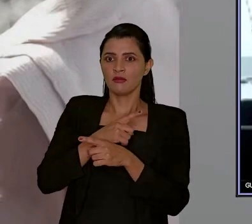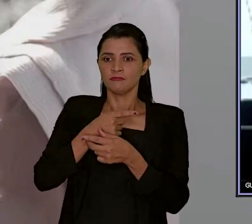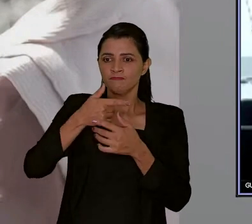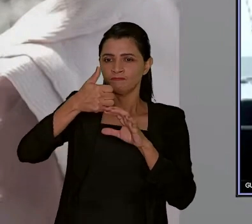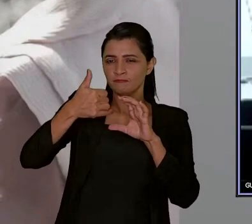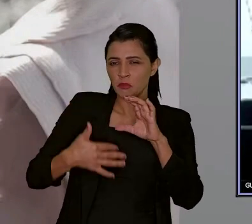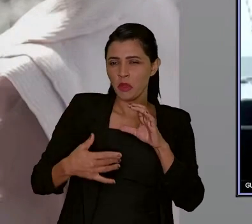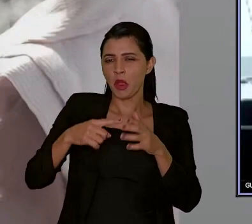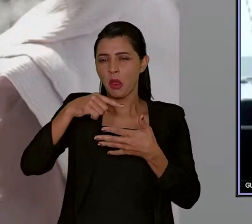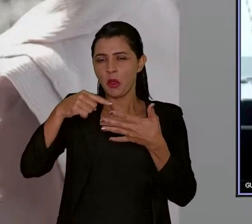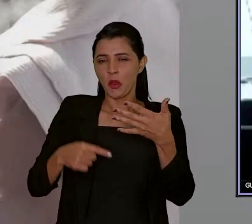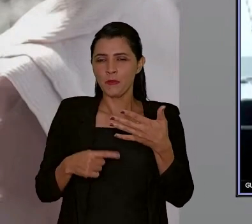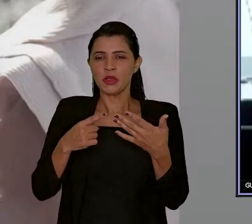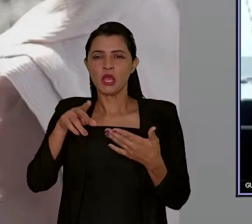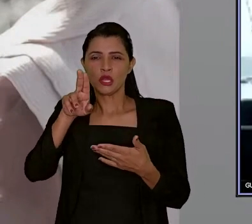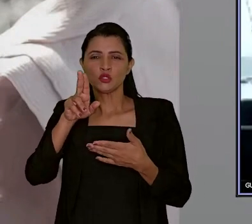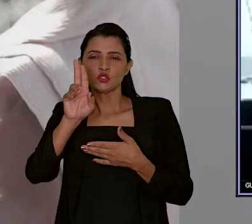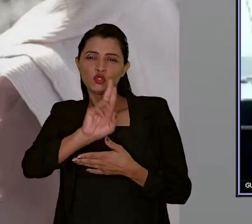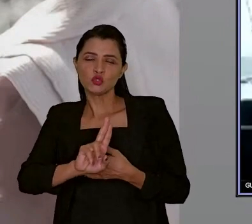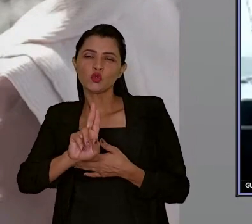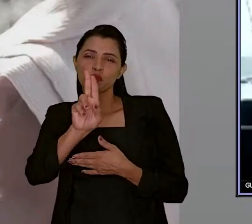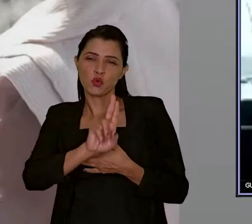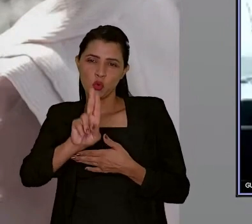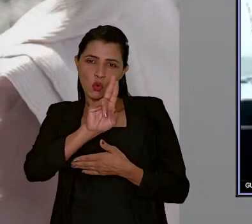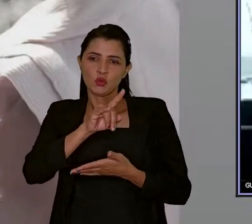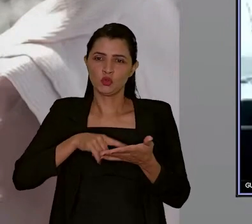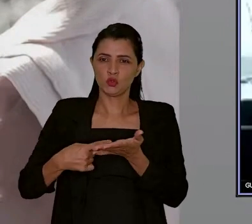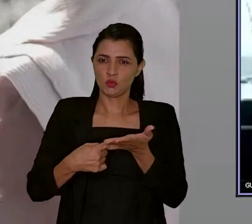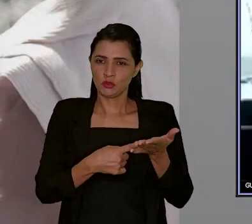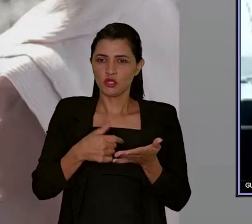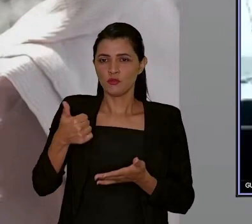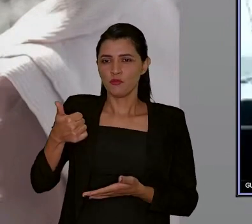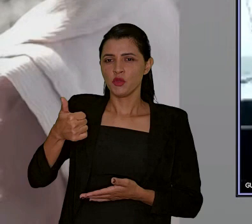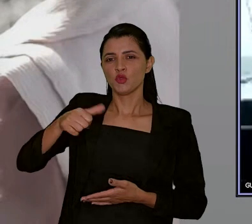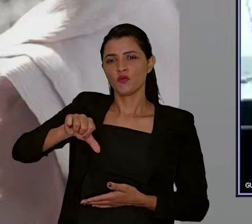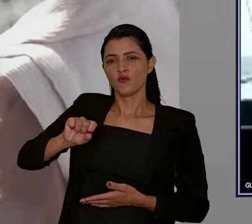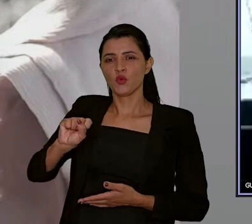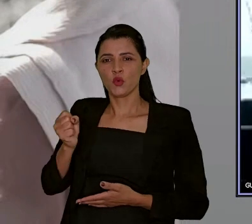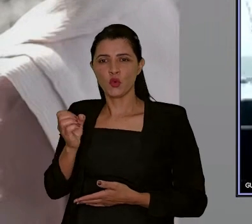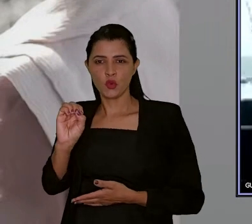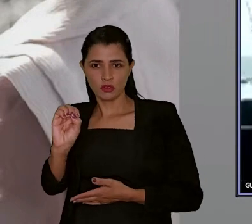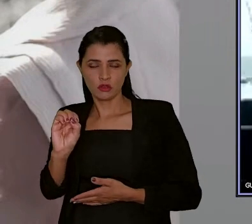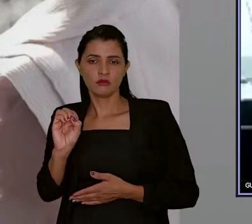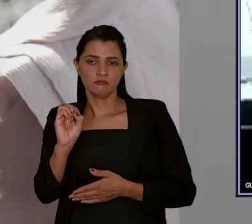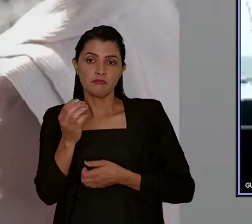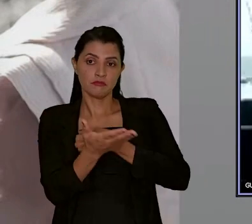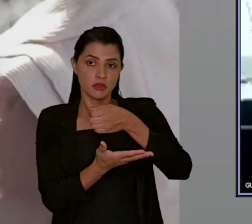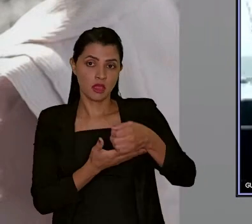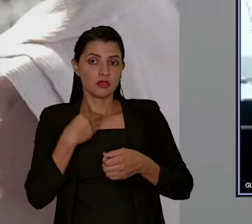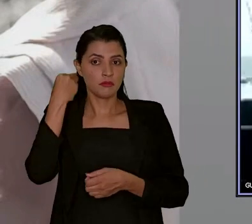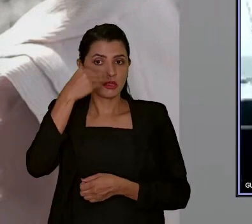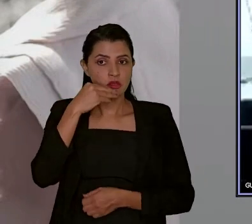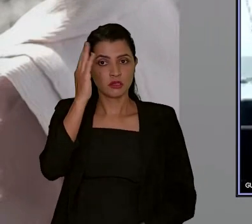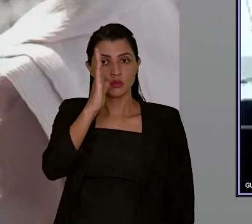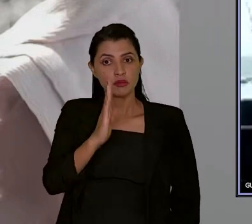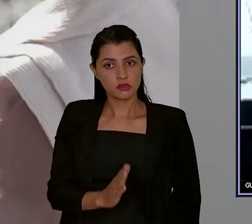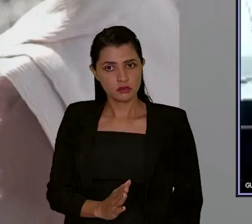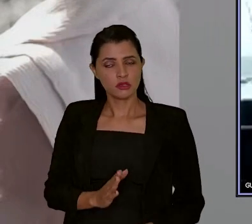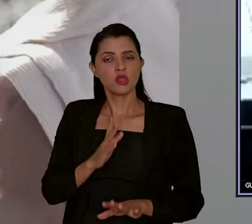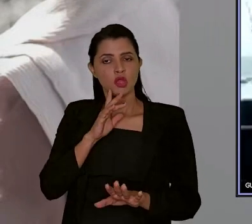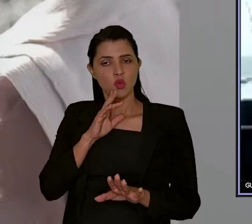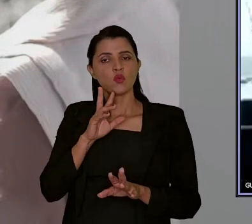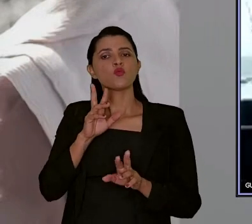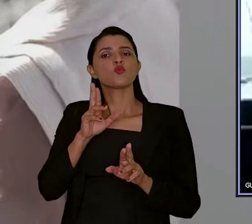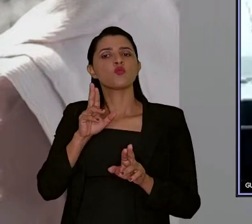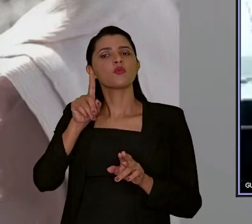sobre a aplicação da Convenção de 1980 à luz da experiência brasileira, até em razão do que